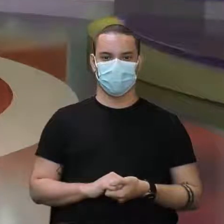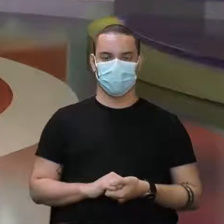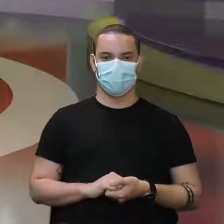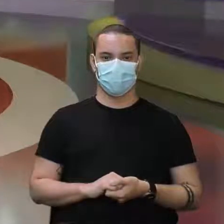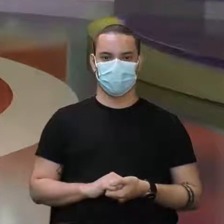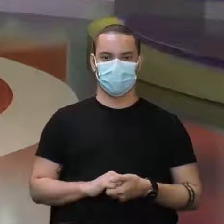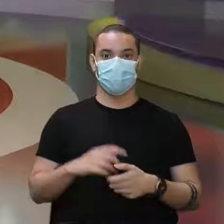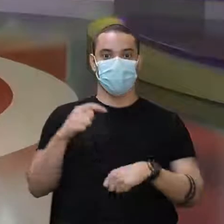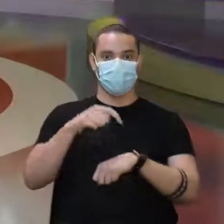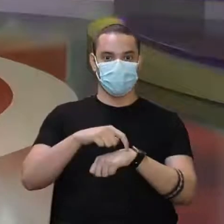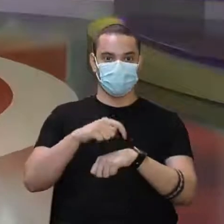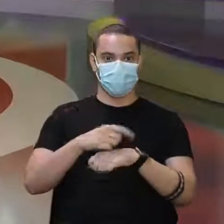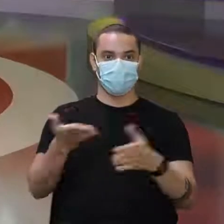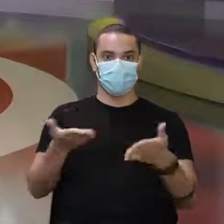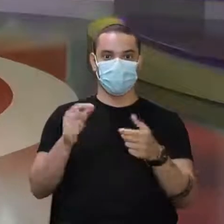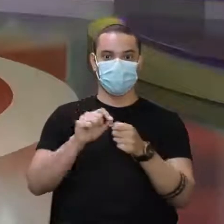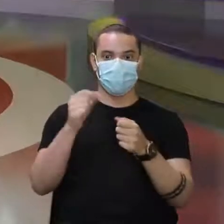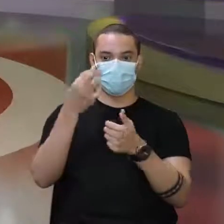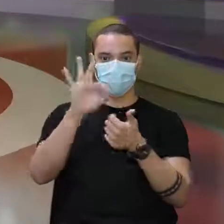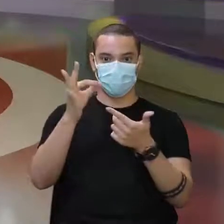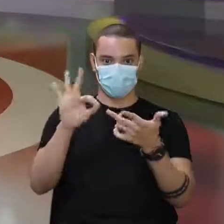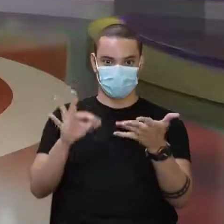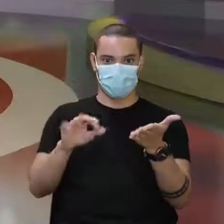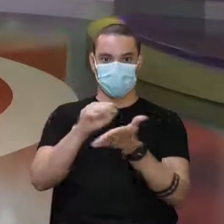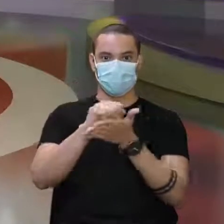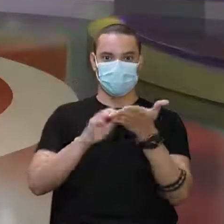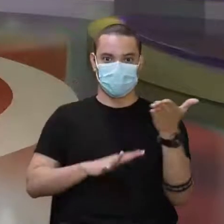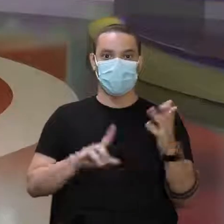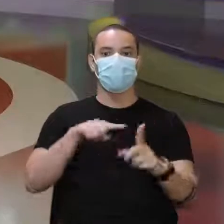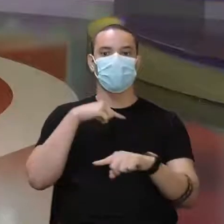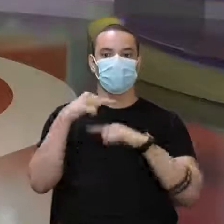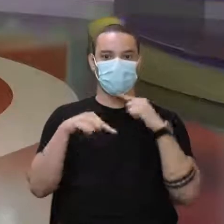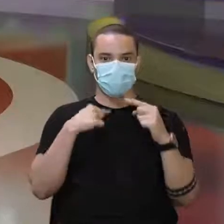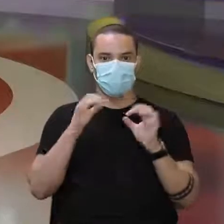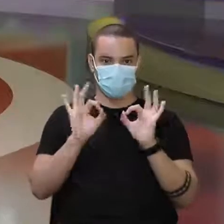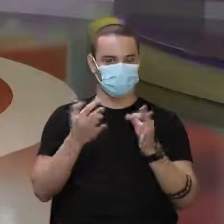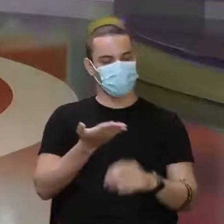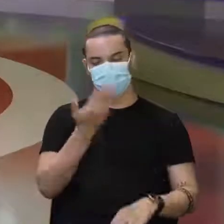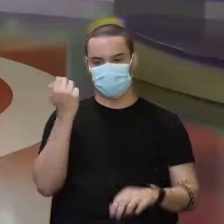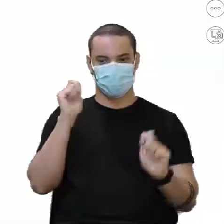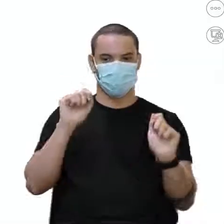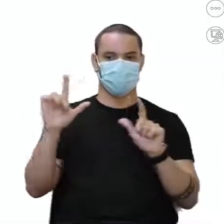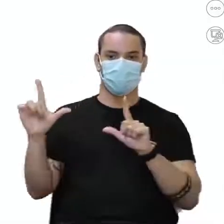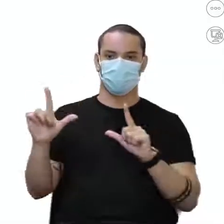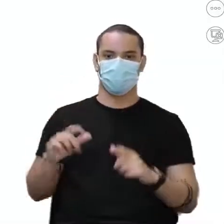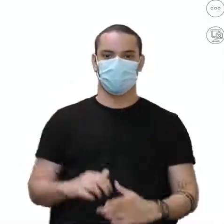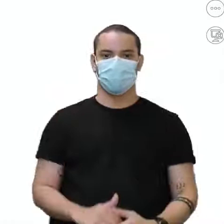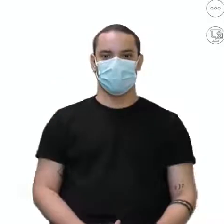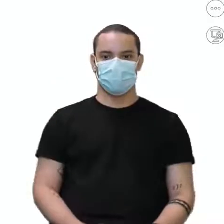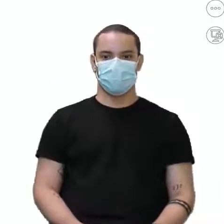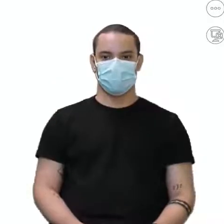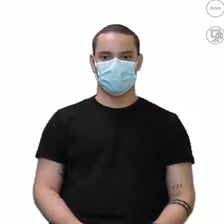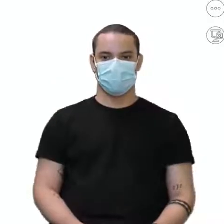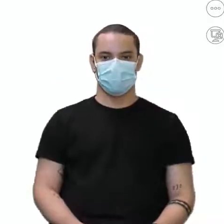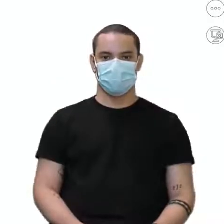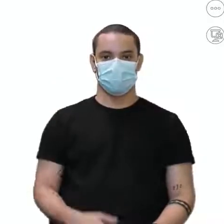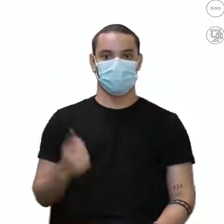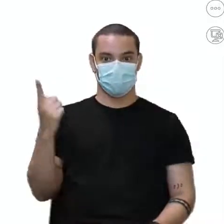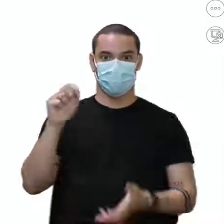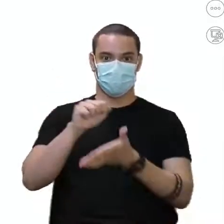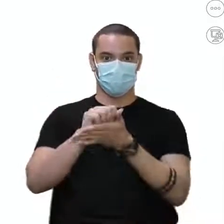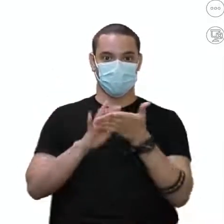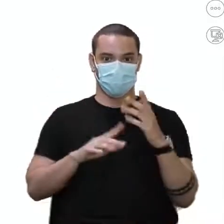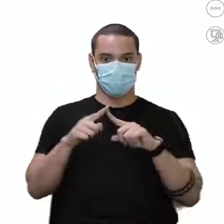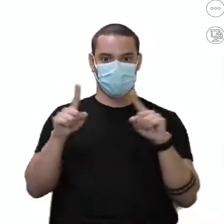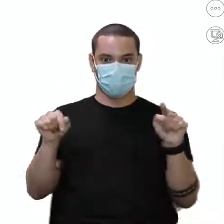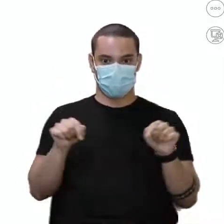It's time, é hora da correção das atividades e tirar nossas dúvidas. Bora lá para a tela? Olha aí, atividade de